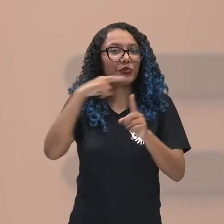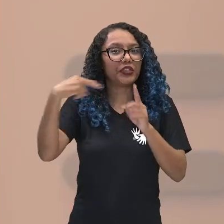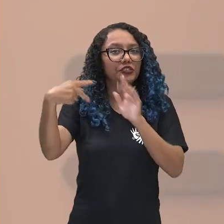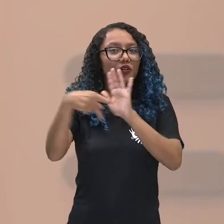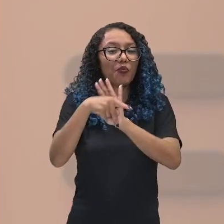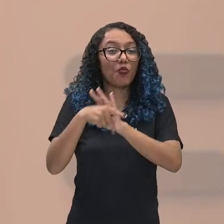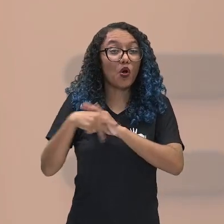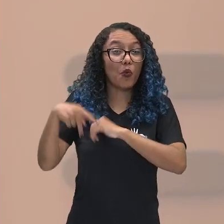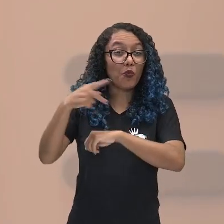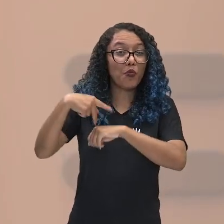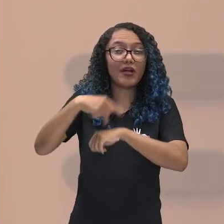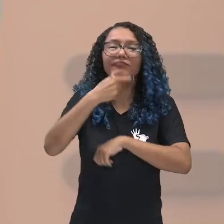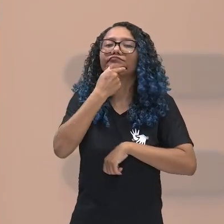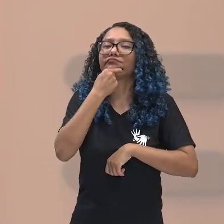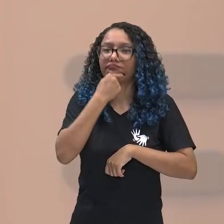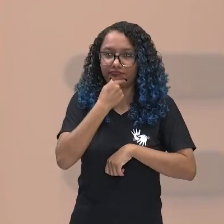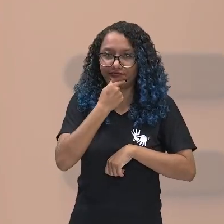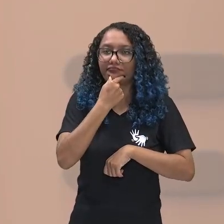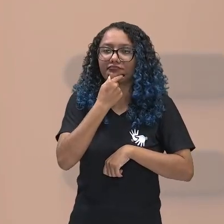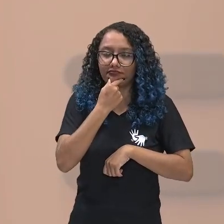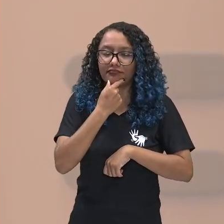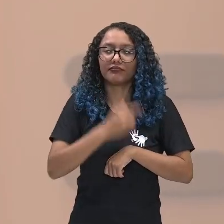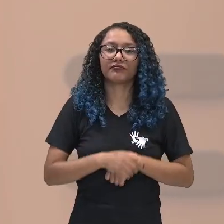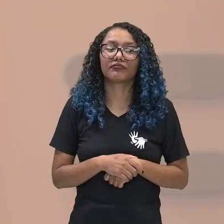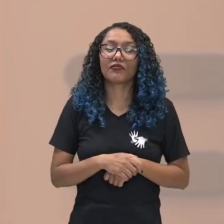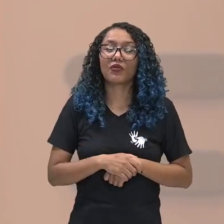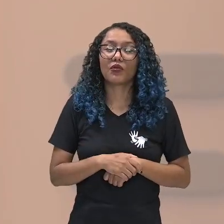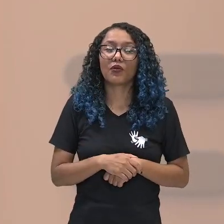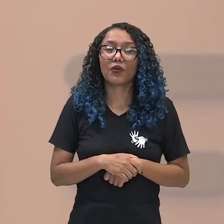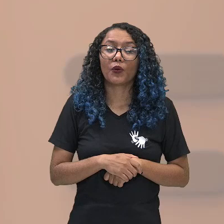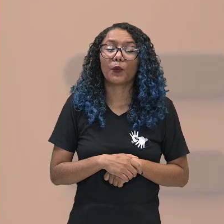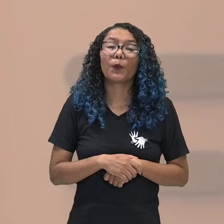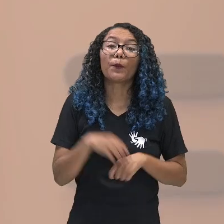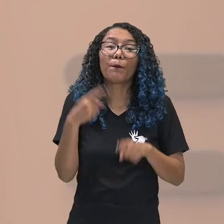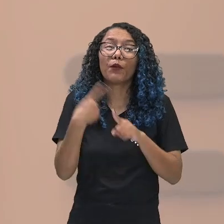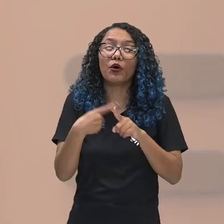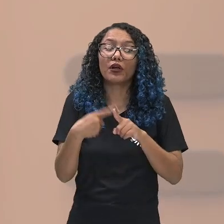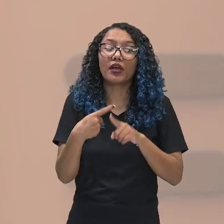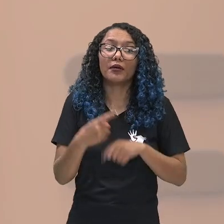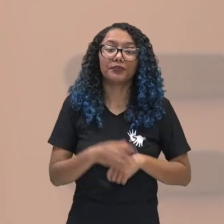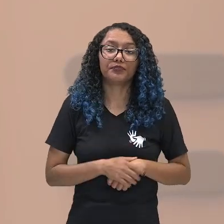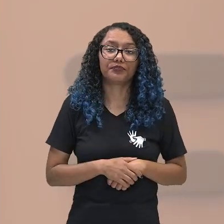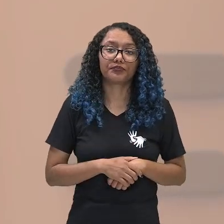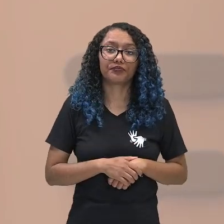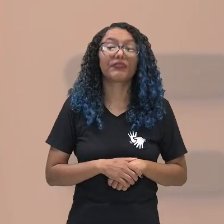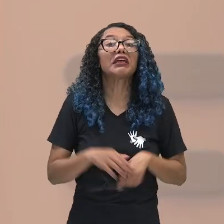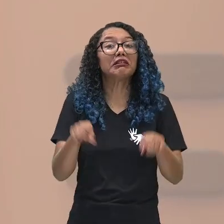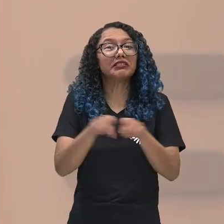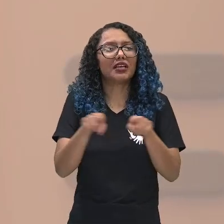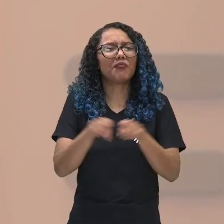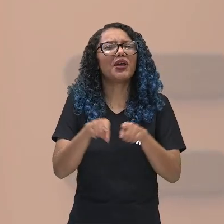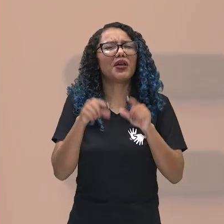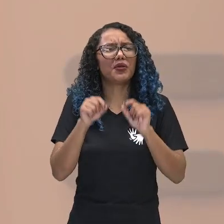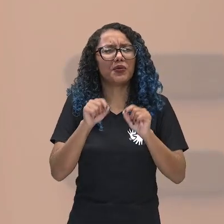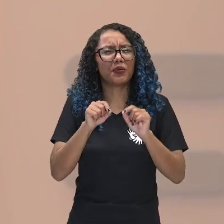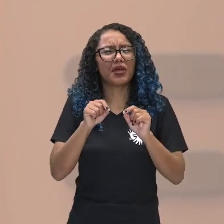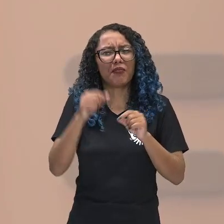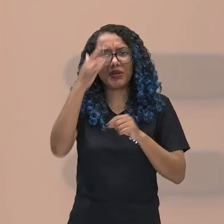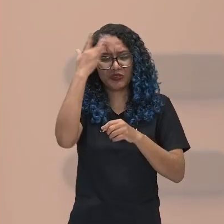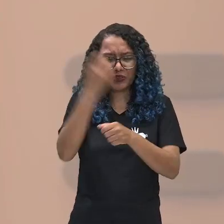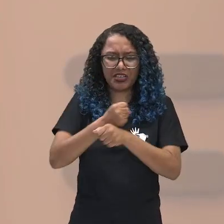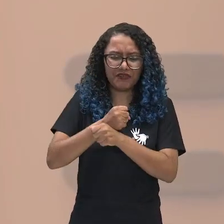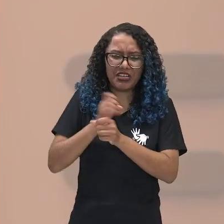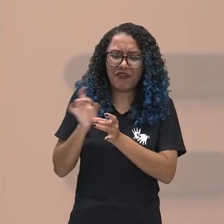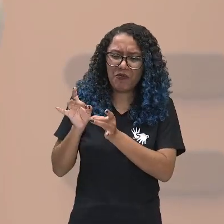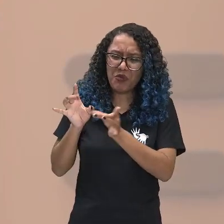perceber que a Inglaterra, que foi a grande vendedora, inclusive, não é mesmo, de pessoas escravizadas, que agora